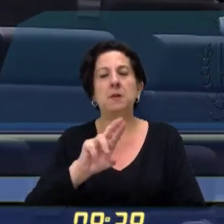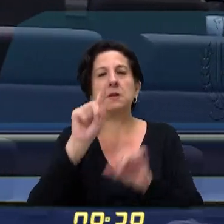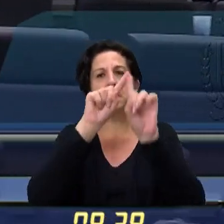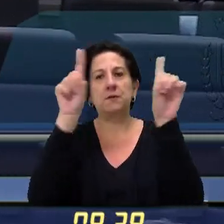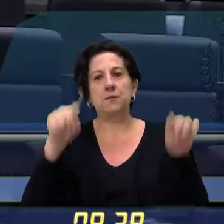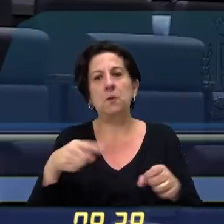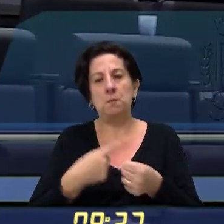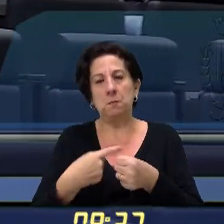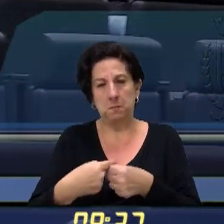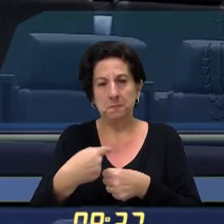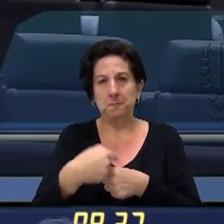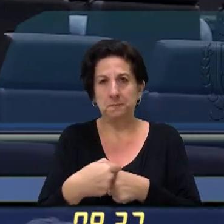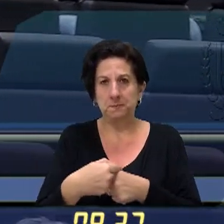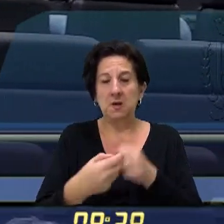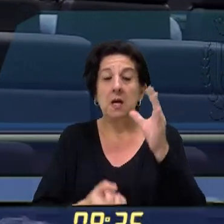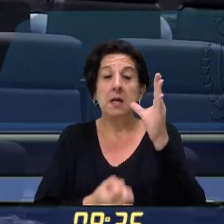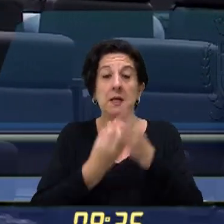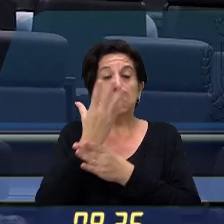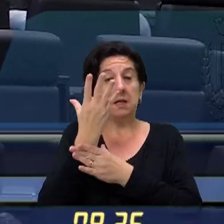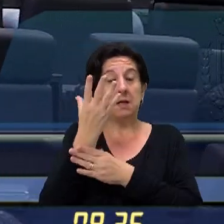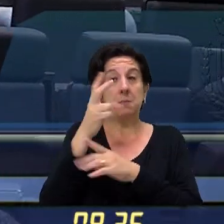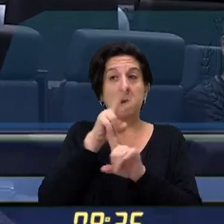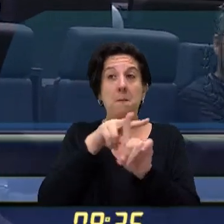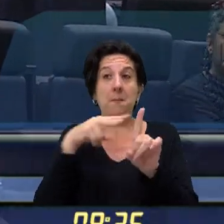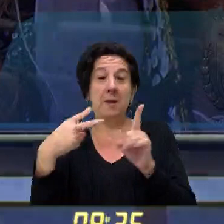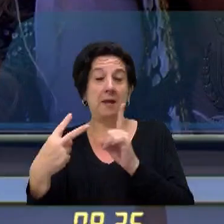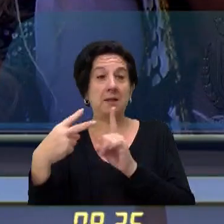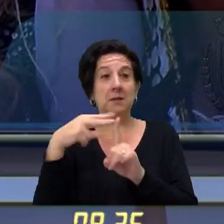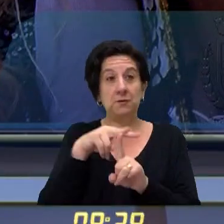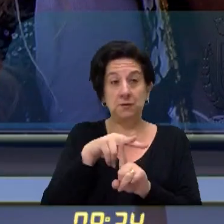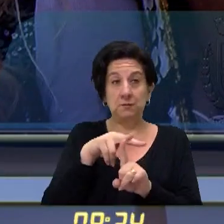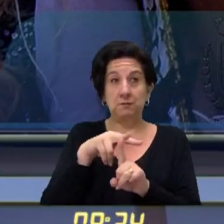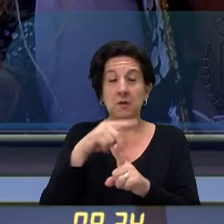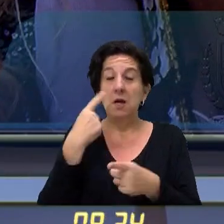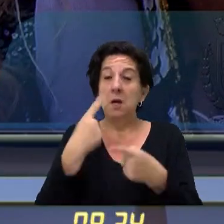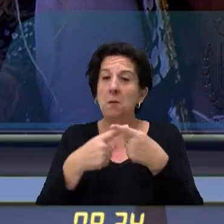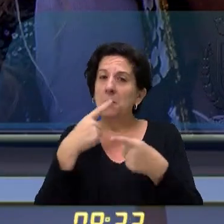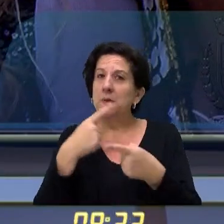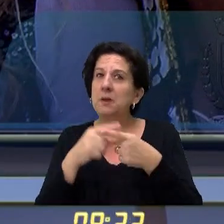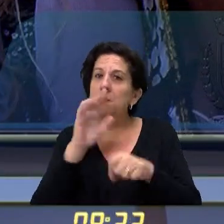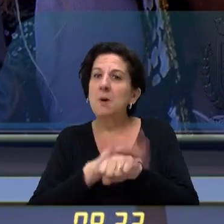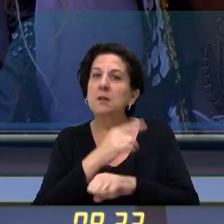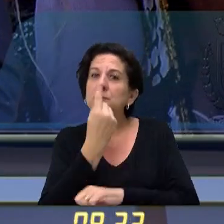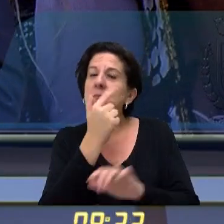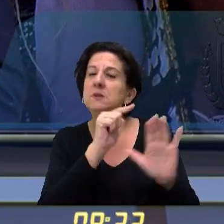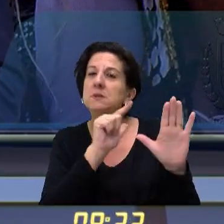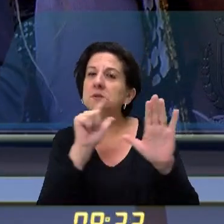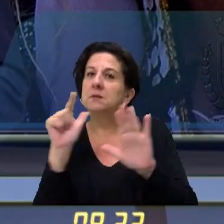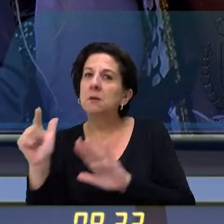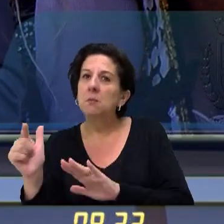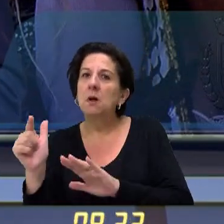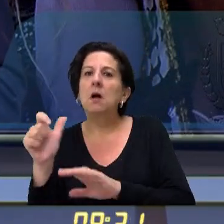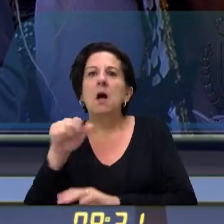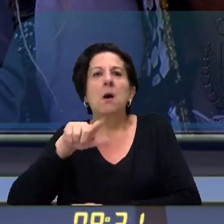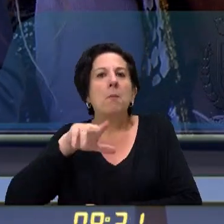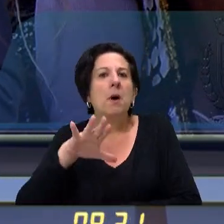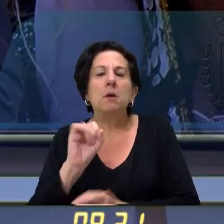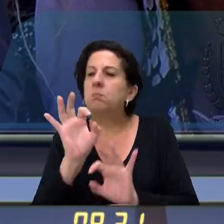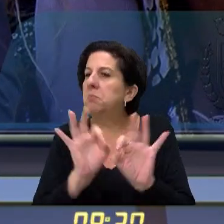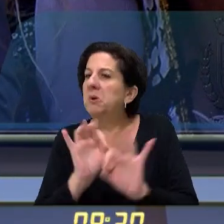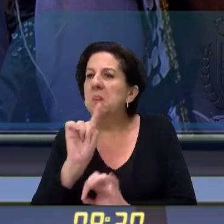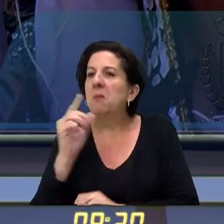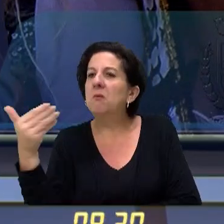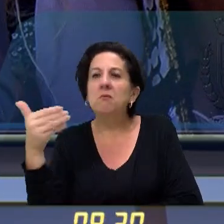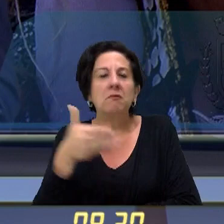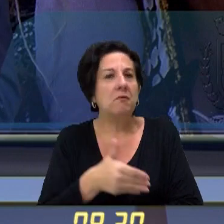servidores municipais. Criamos uma expectativa, porque passou-se mais de uma semana, Almada, e o projeto não